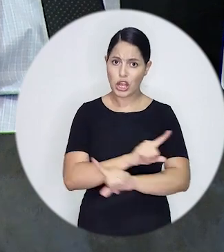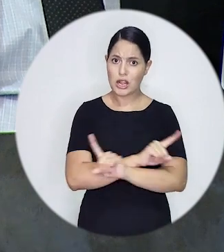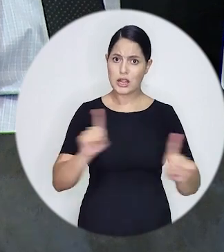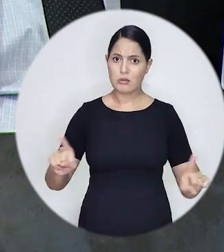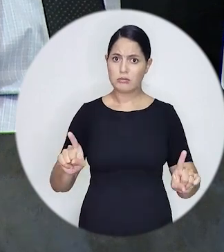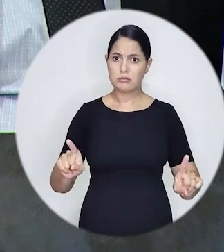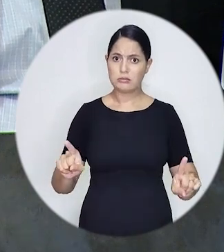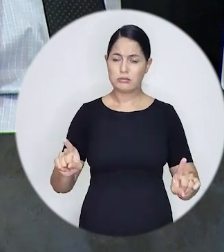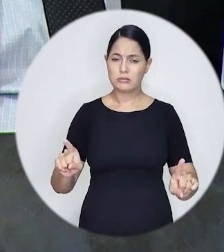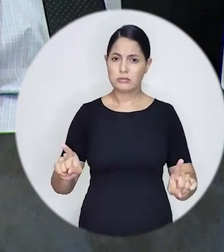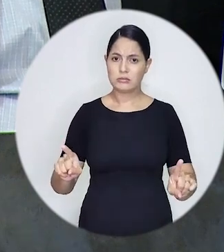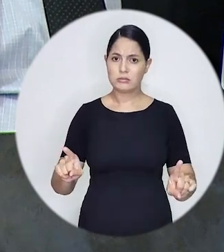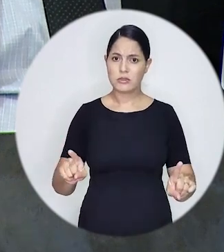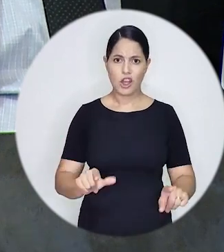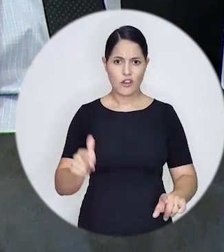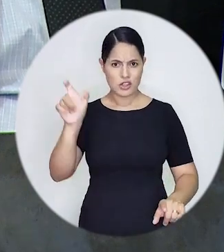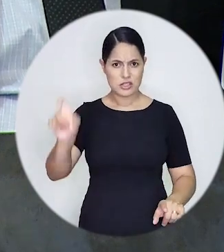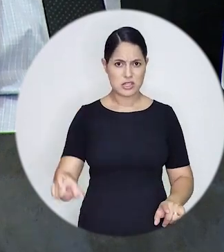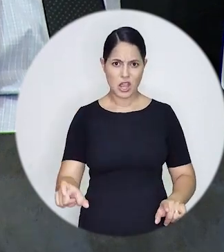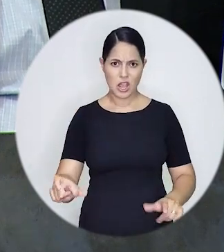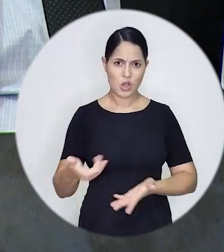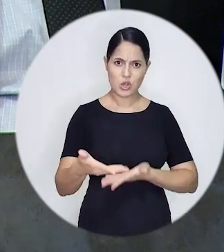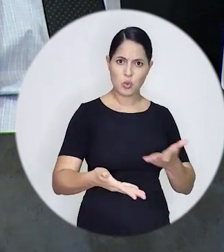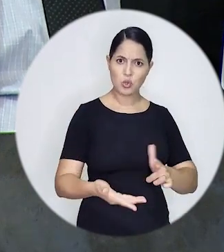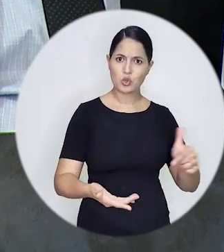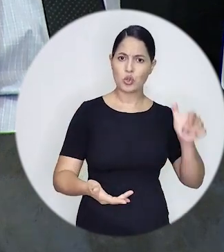evento significa que o hoje